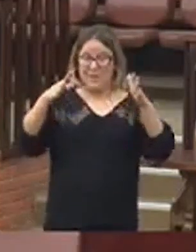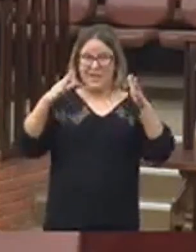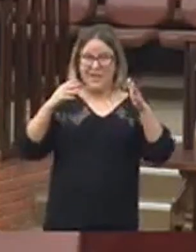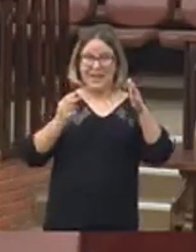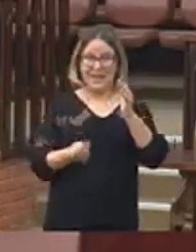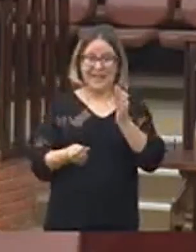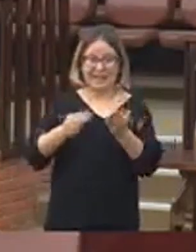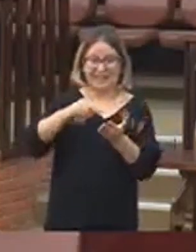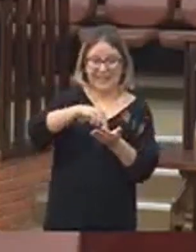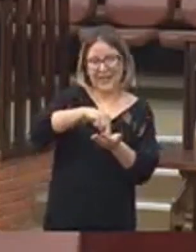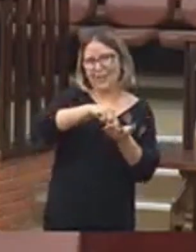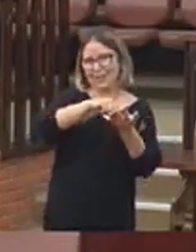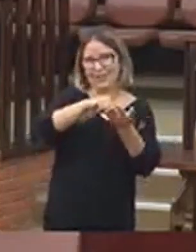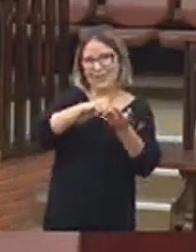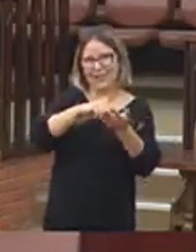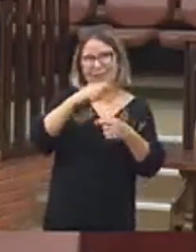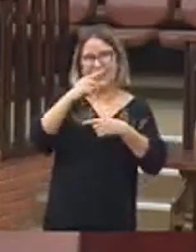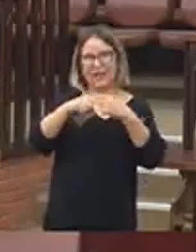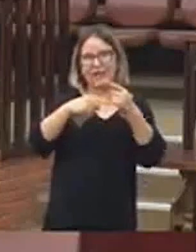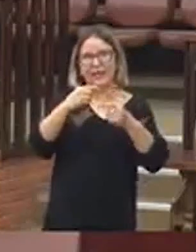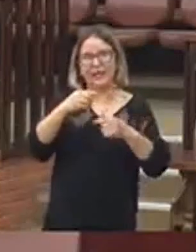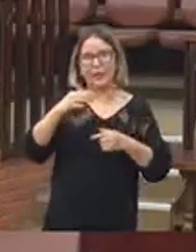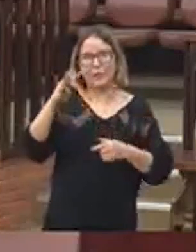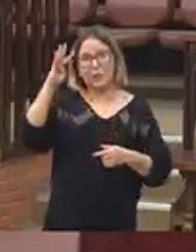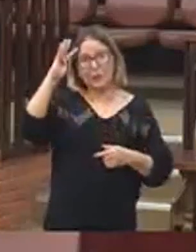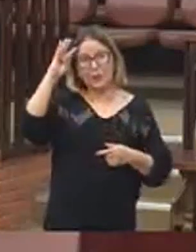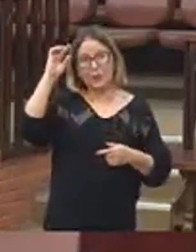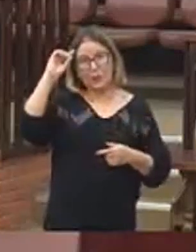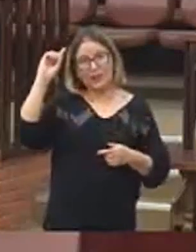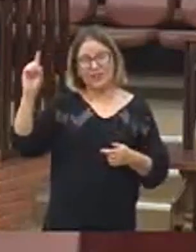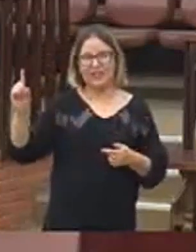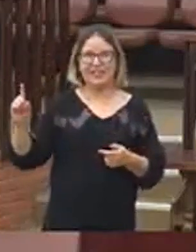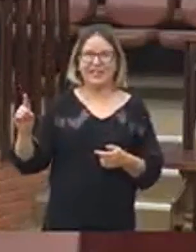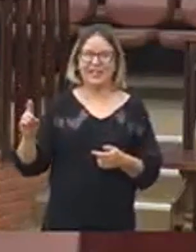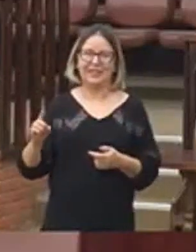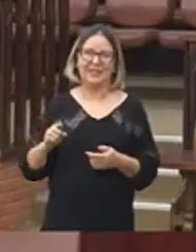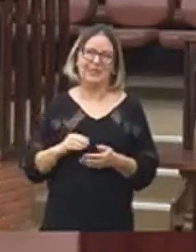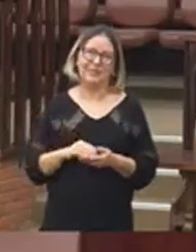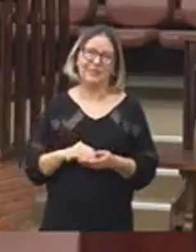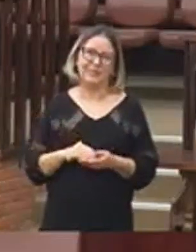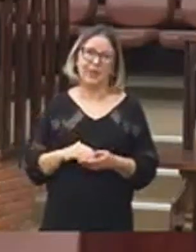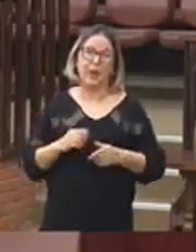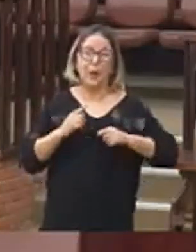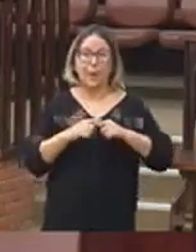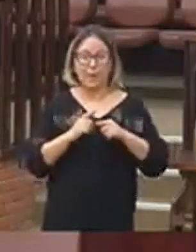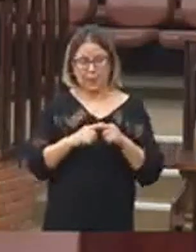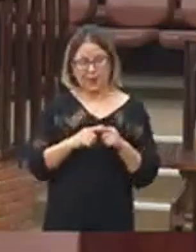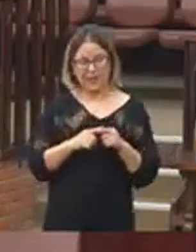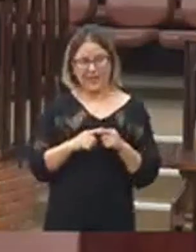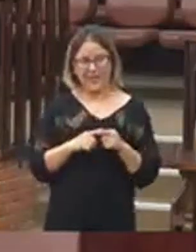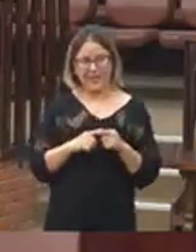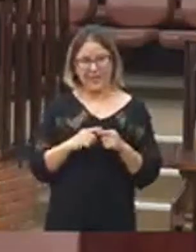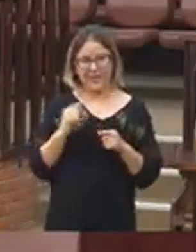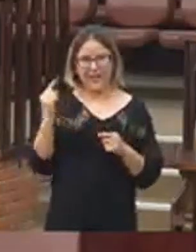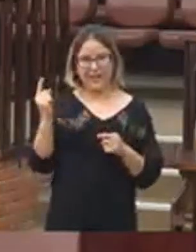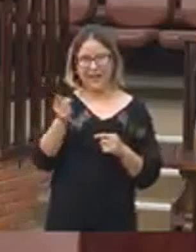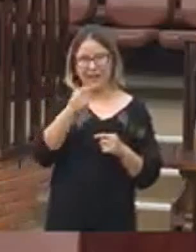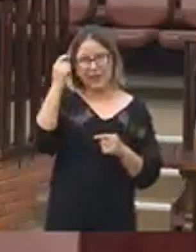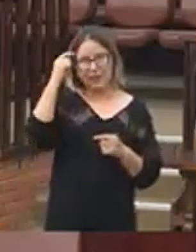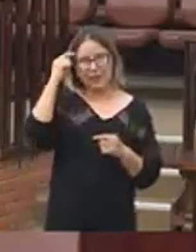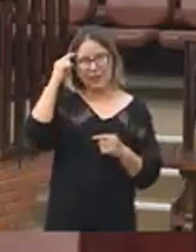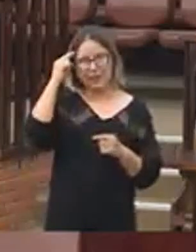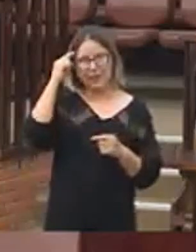queriam a cura. Porque nós limitamos Deus. Deus fica limitado à nossa lógica, à